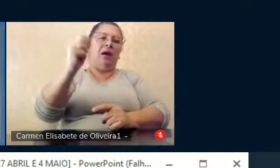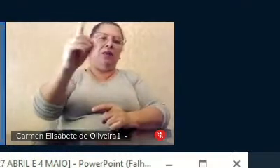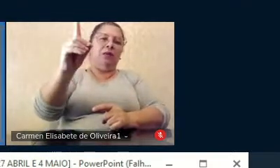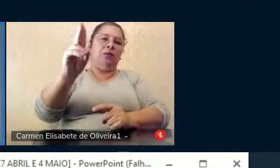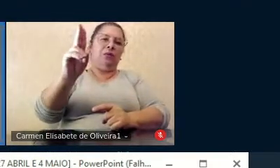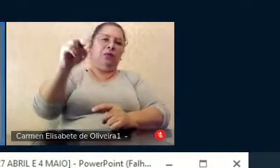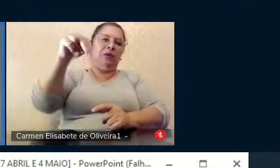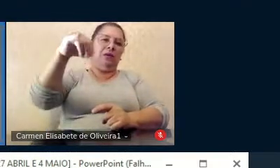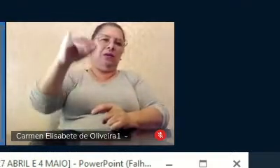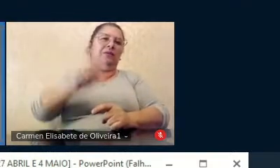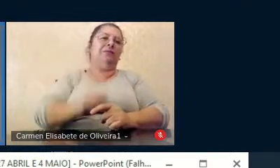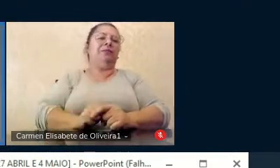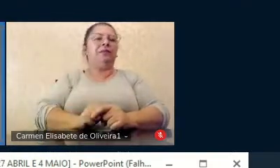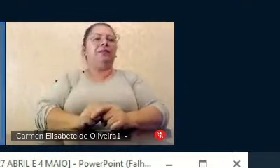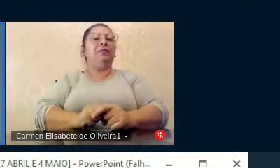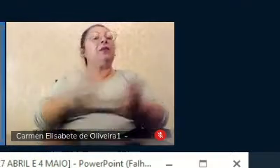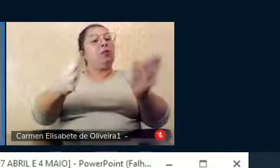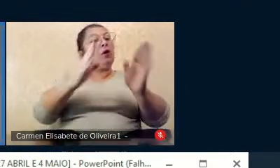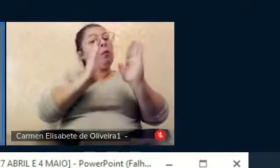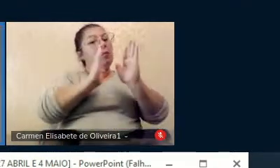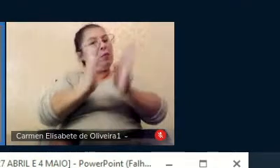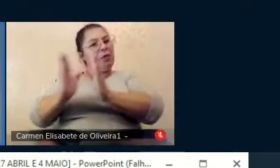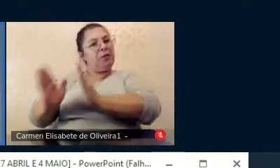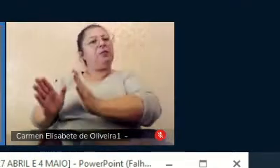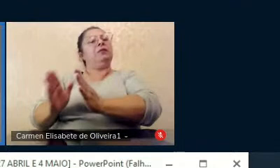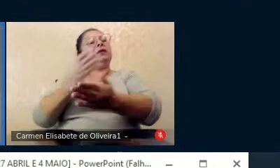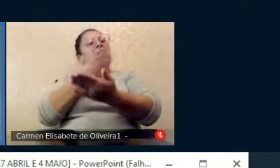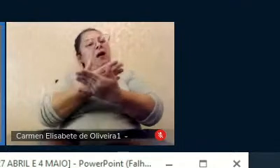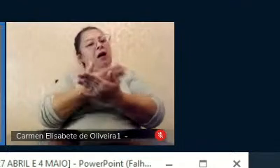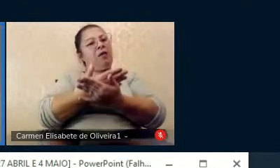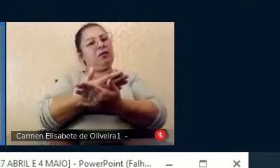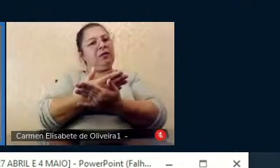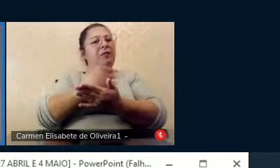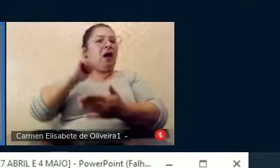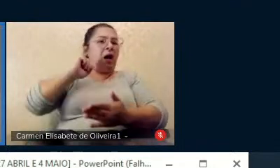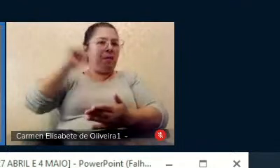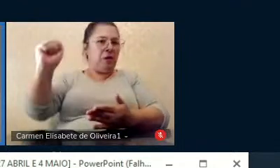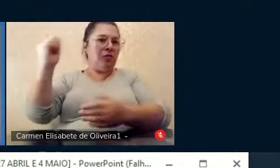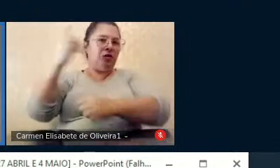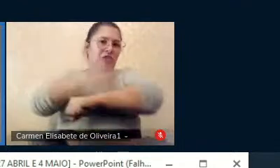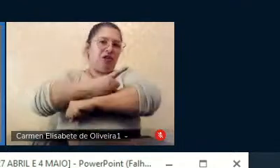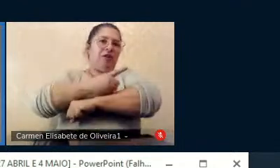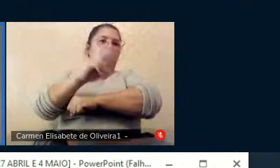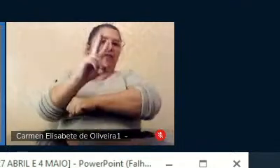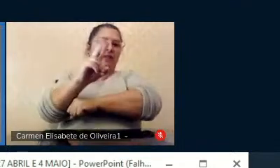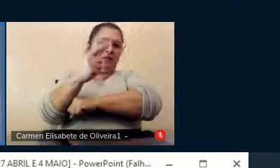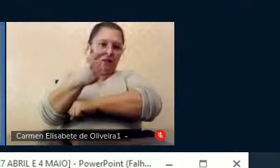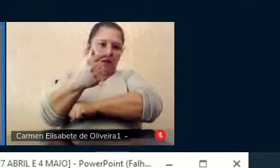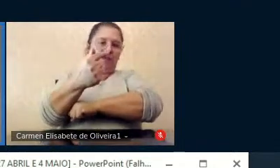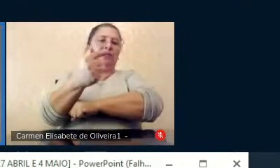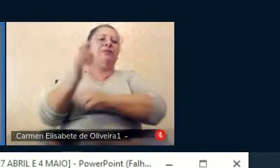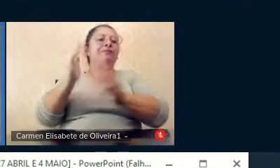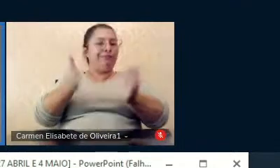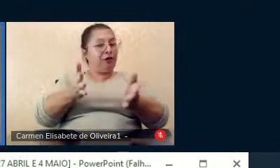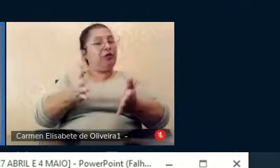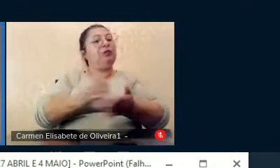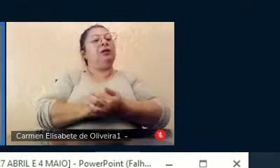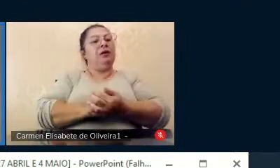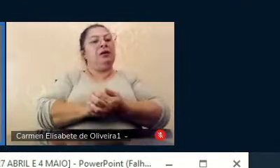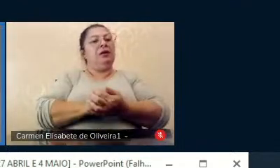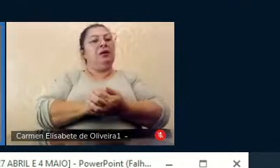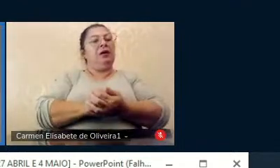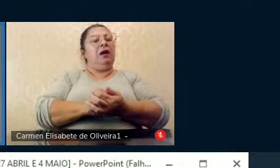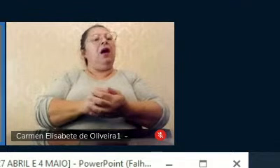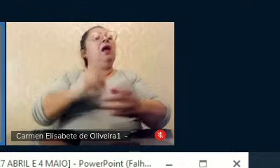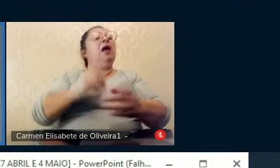Então, este é o cronograma das nossas aulas. Então, abril, dia 27. A princípio, era para ser